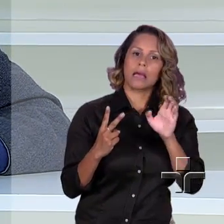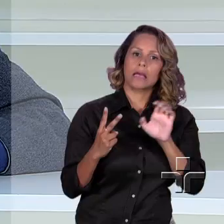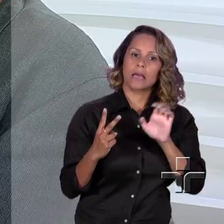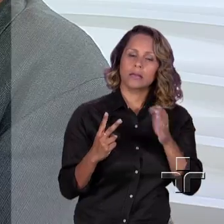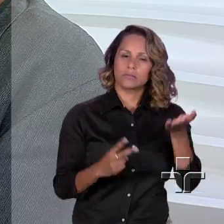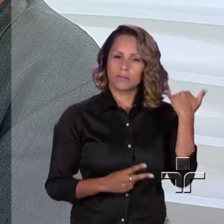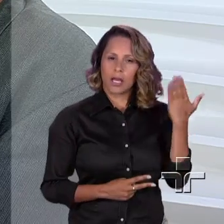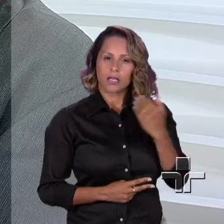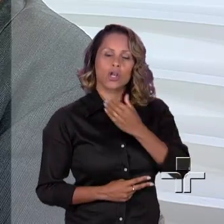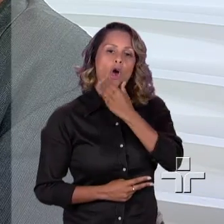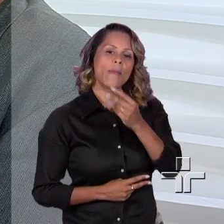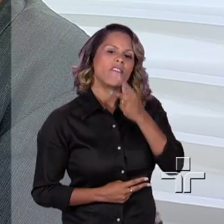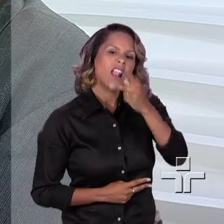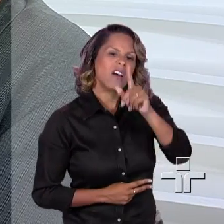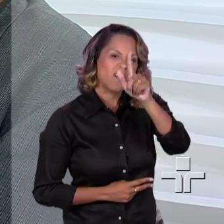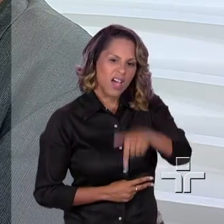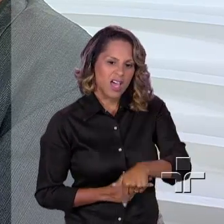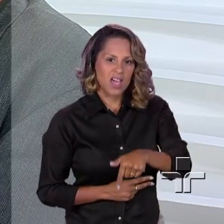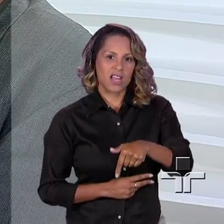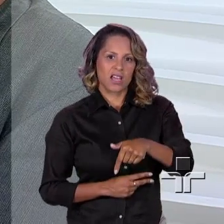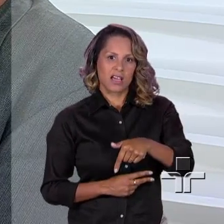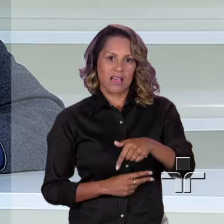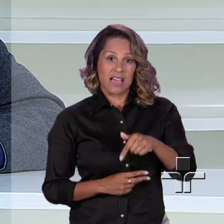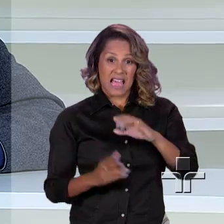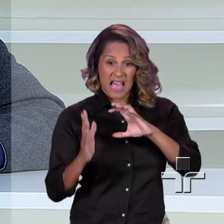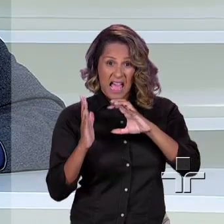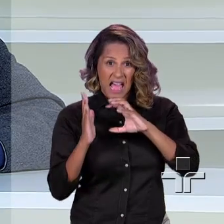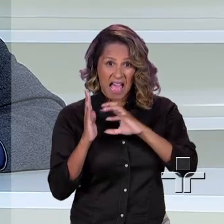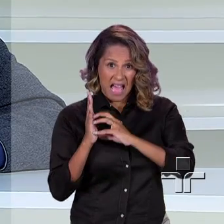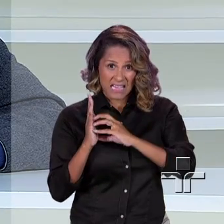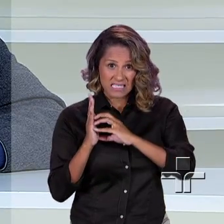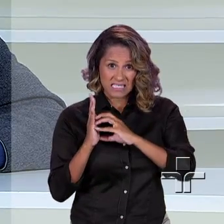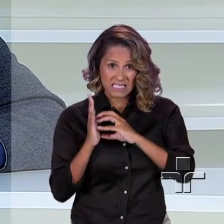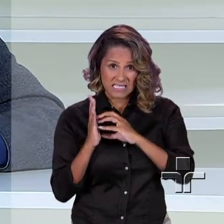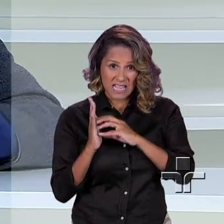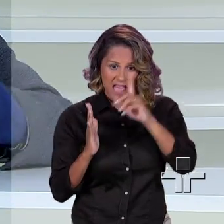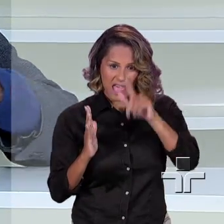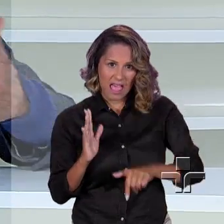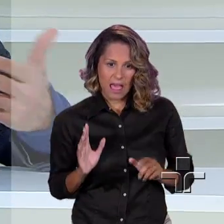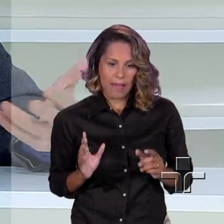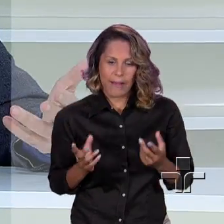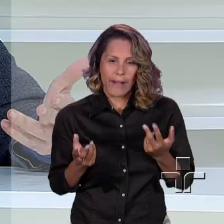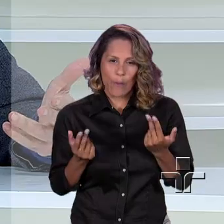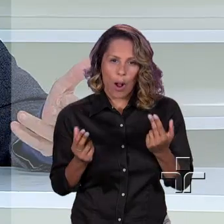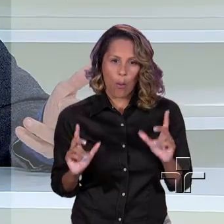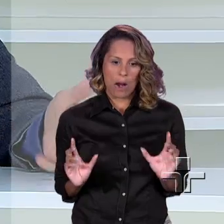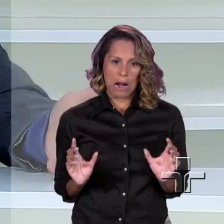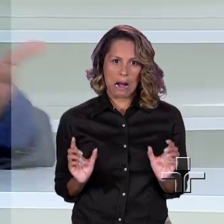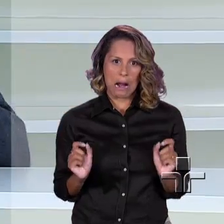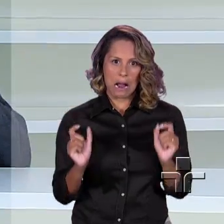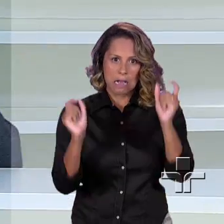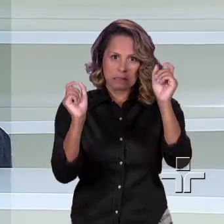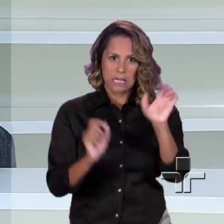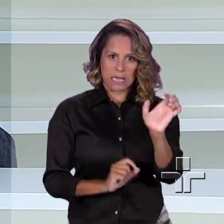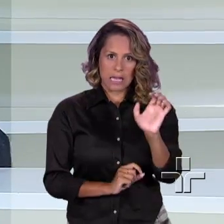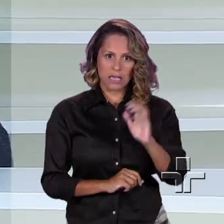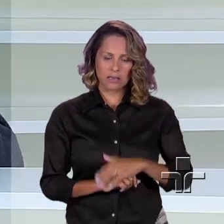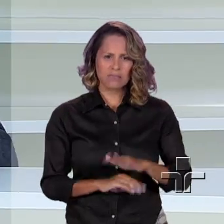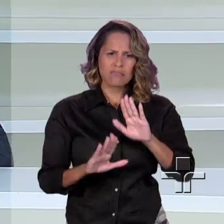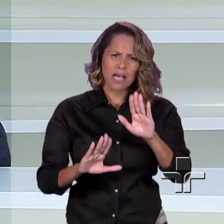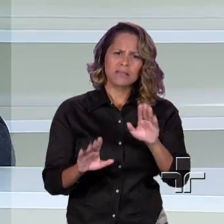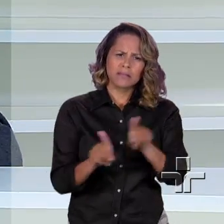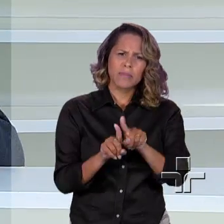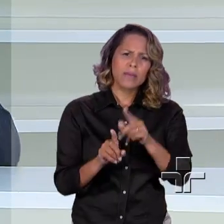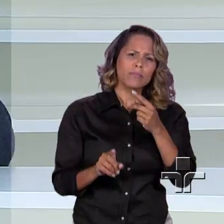gay. Bom, e o Daniel teve um papel, meu ver, importante, mostrando que poderia ser uma epidemia que atingia homens, mulheres,